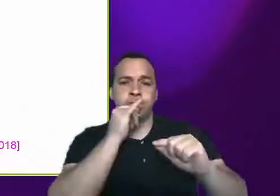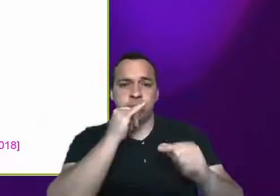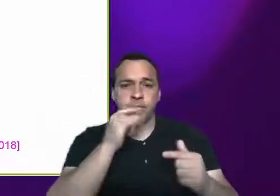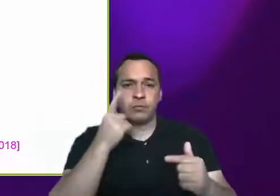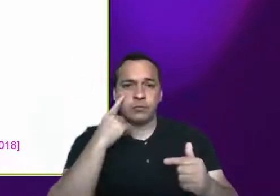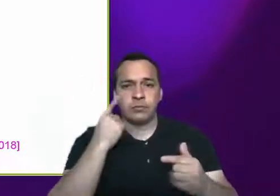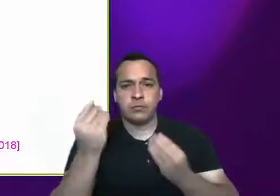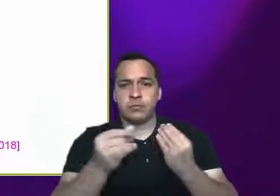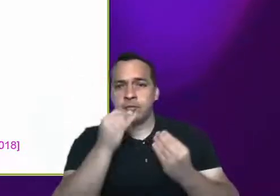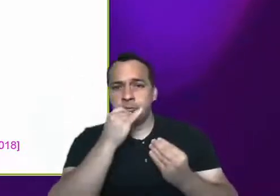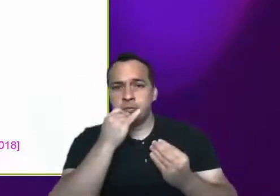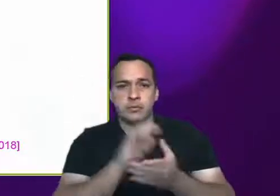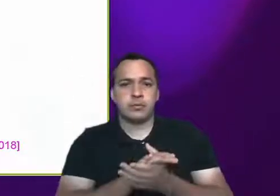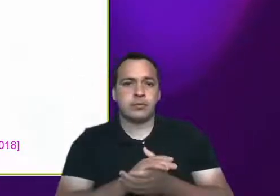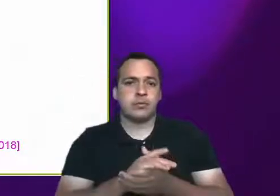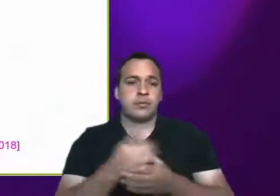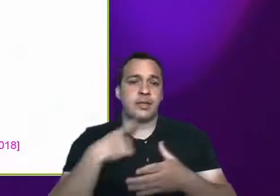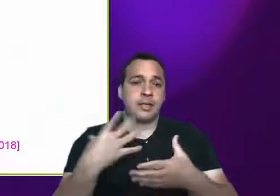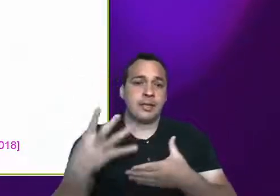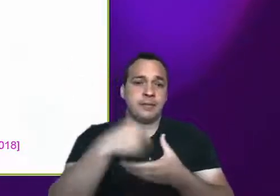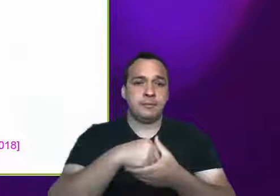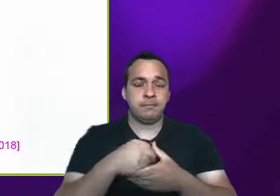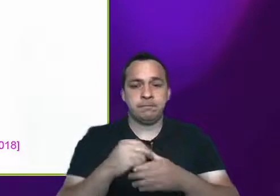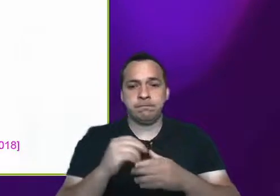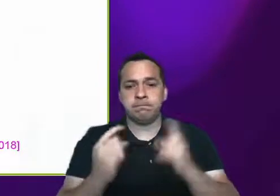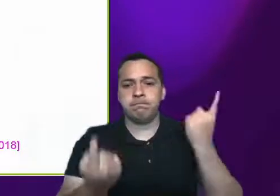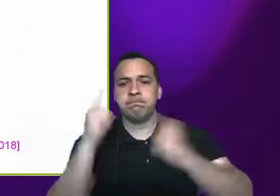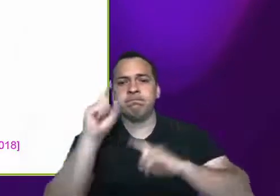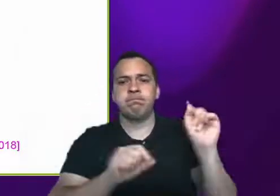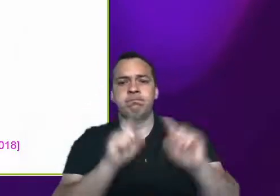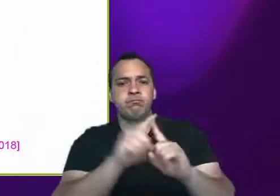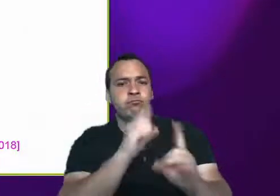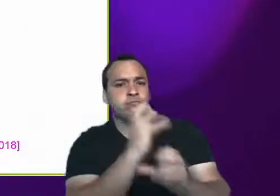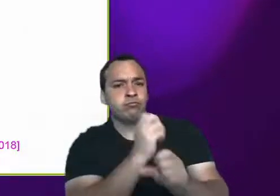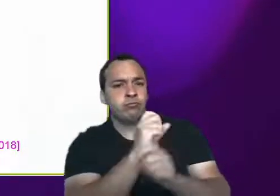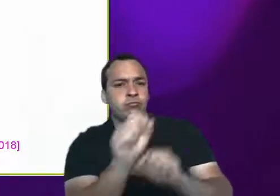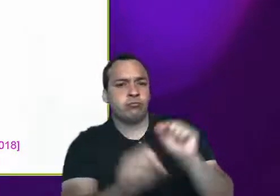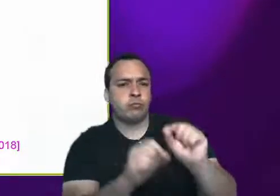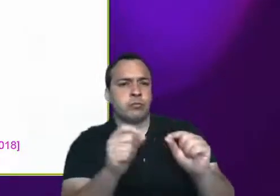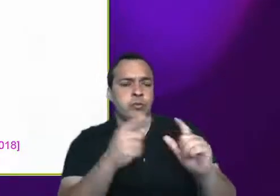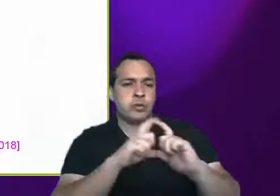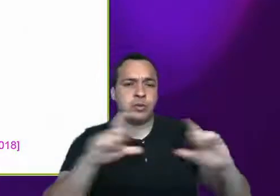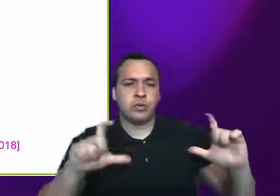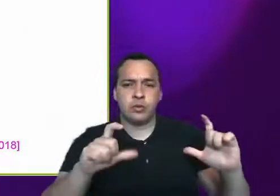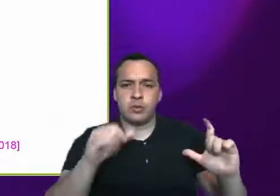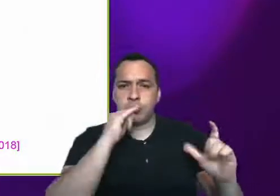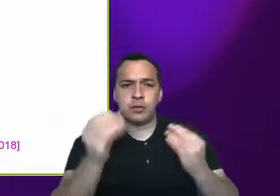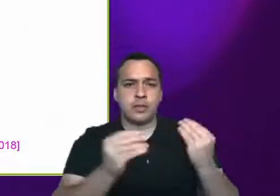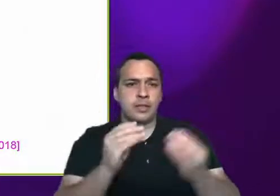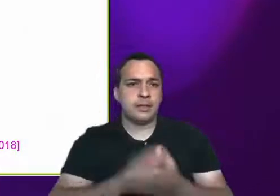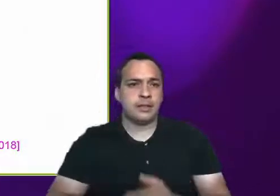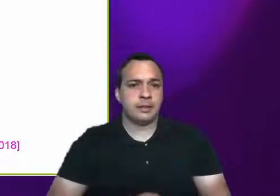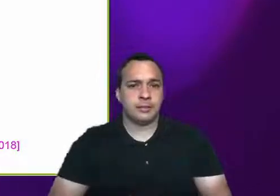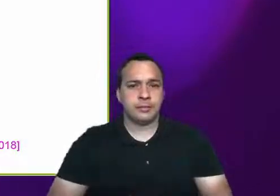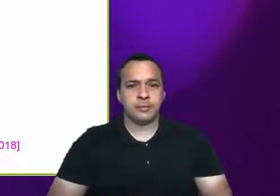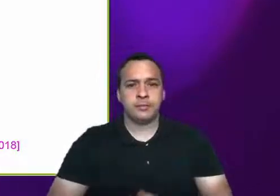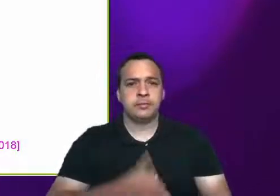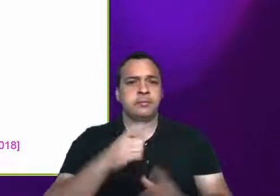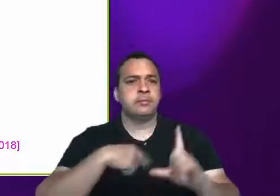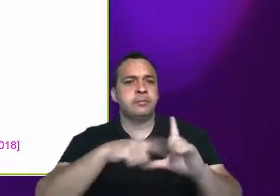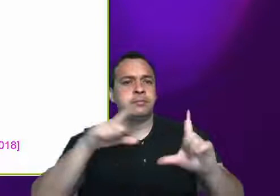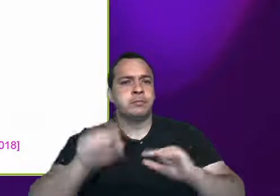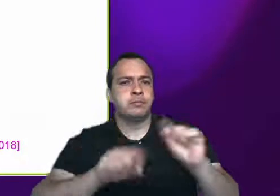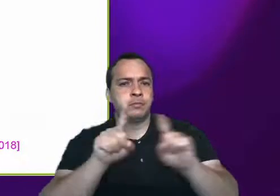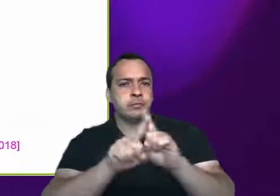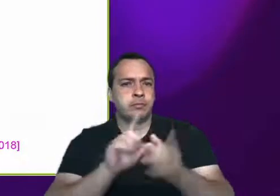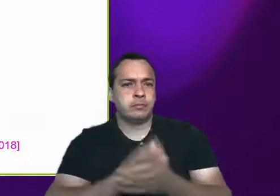esse exemplo, um paciente que está fora do critério de Milão, através dessa calculadora chamada Metro Ticket Calculator,